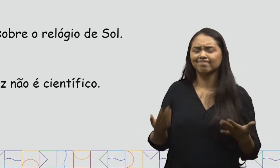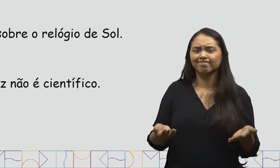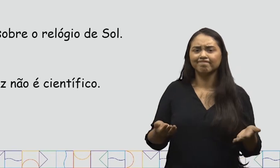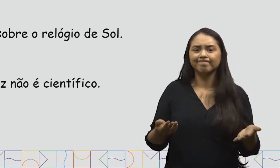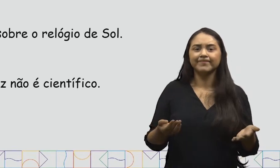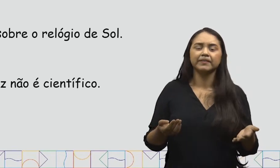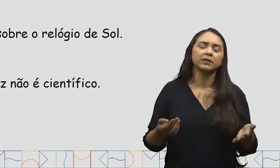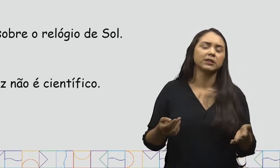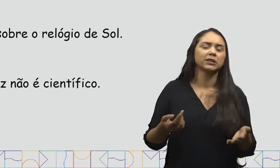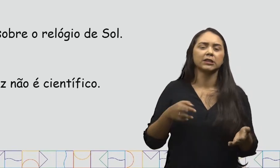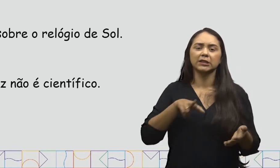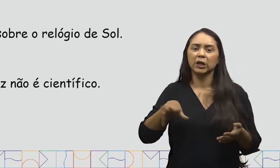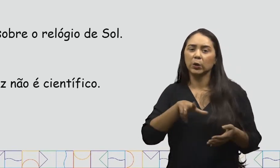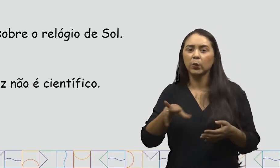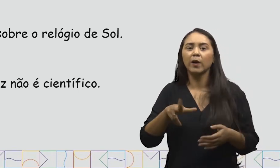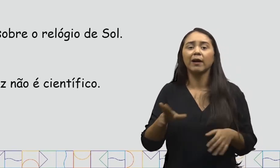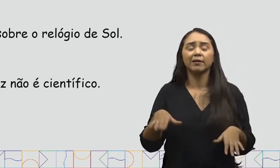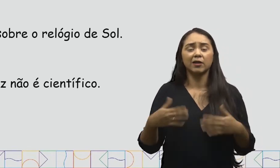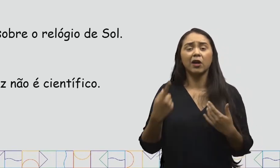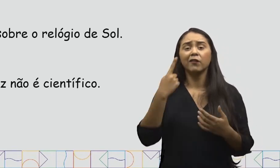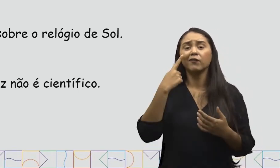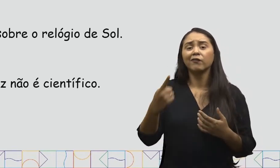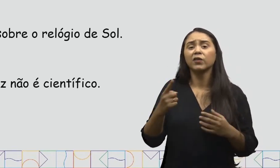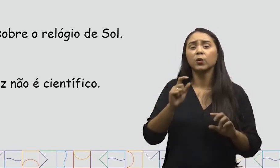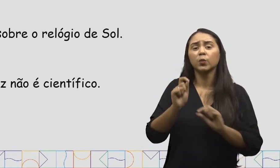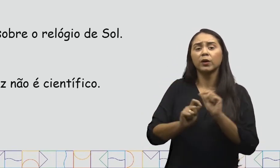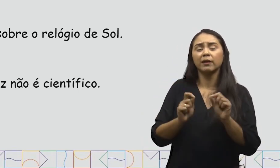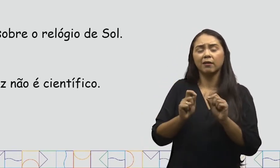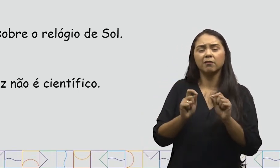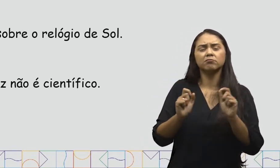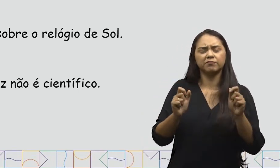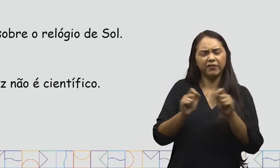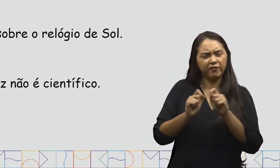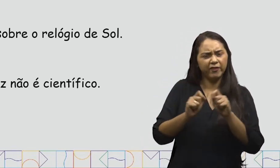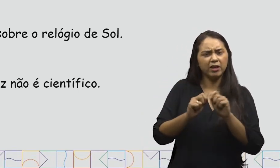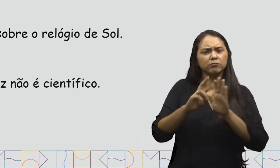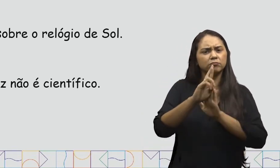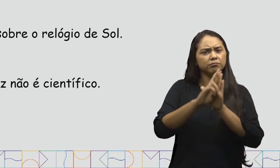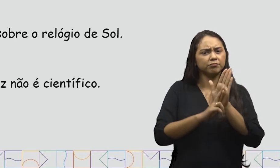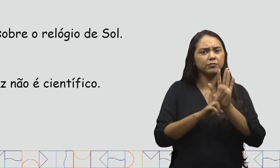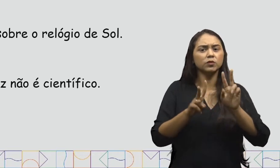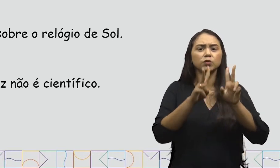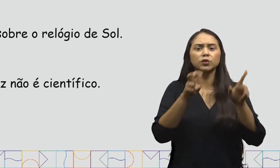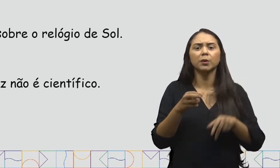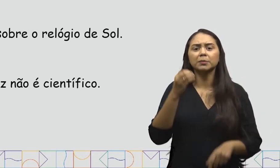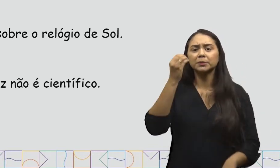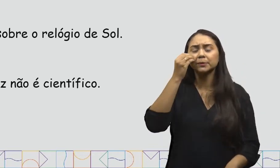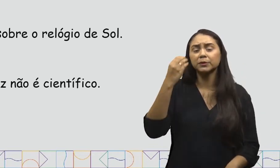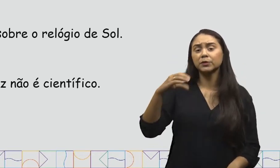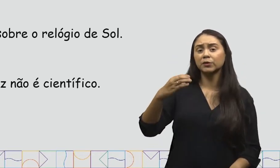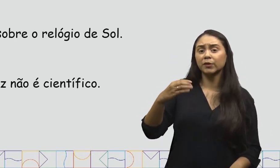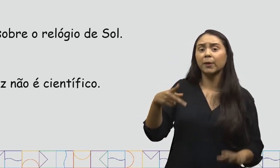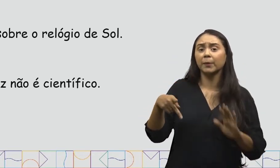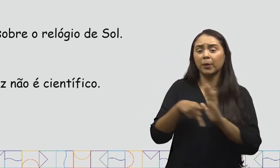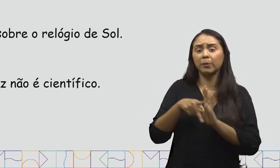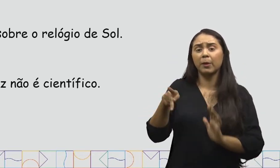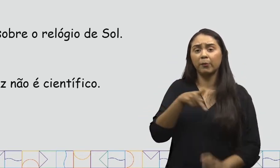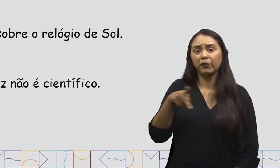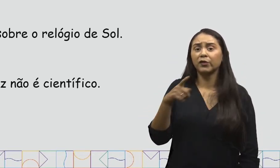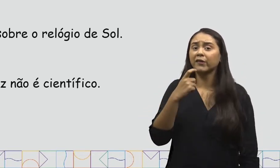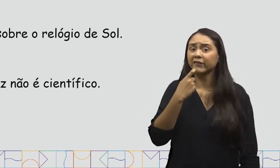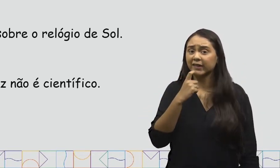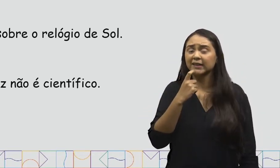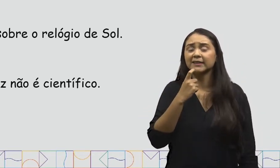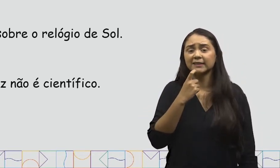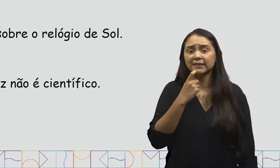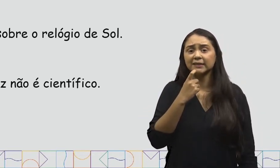científico. Porém, não foi isso que vimos. Nós vimos e produzimos um relatório de um experimento científico que a professora